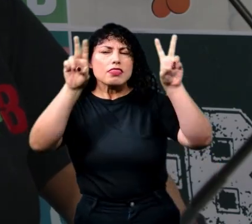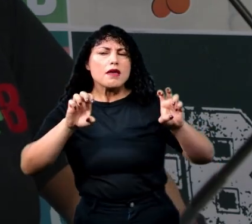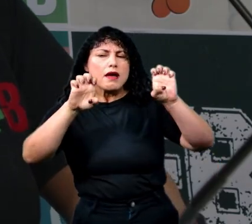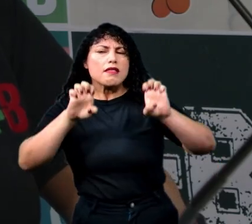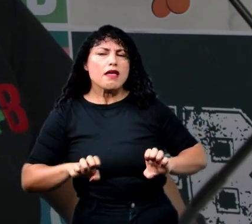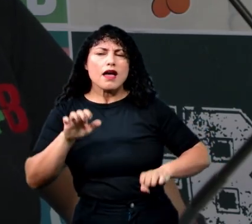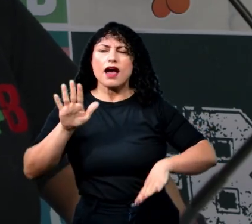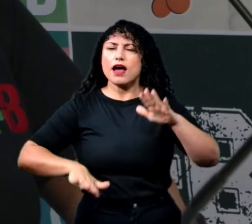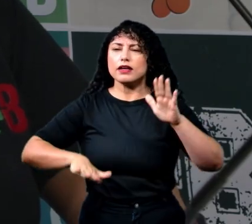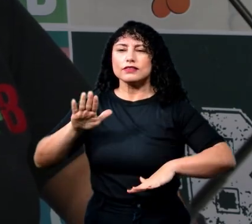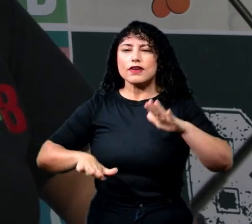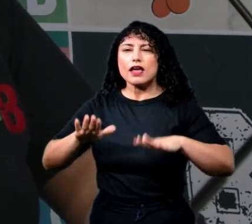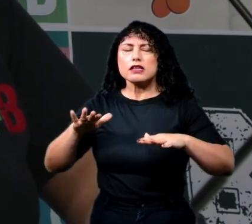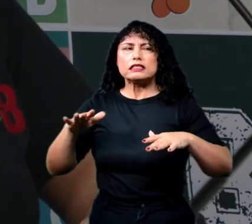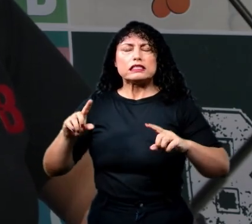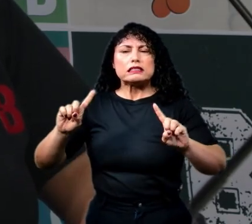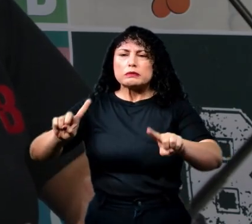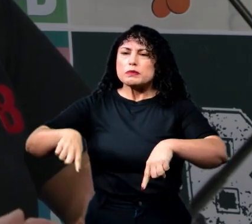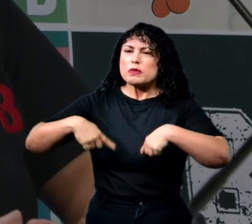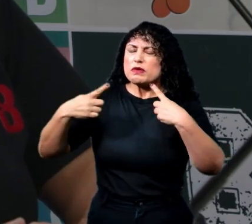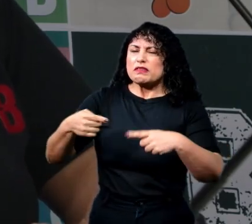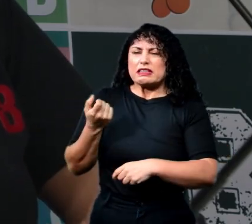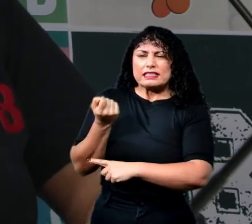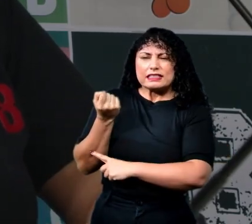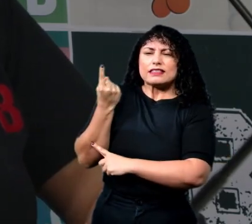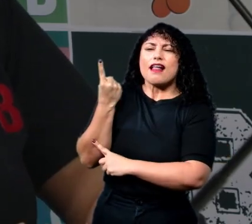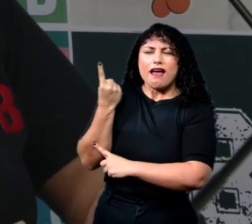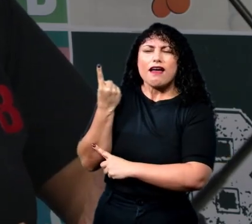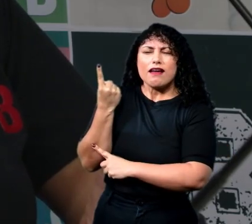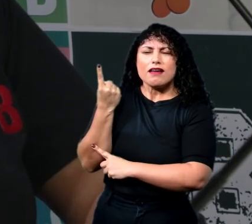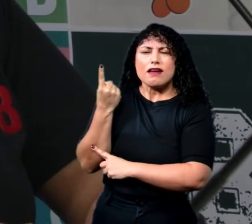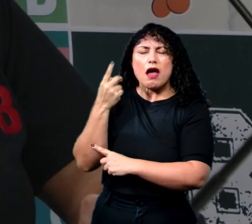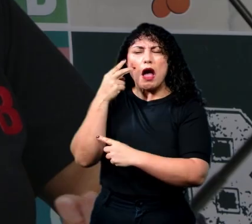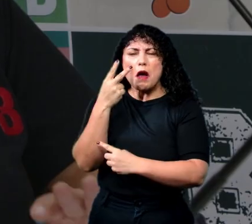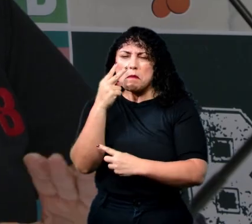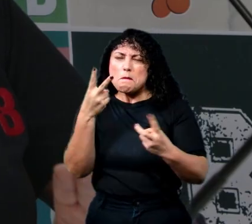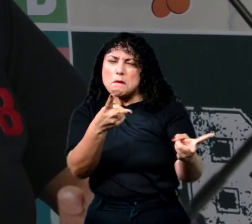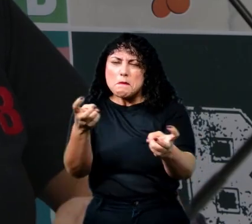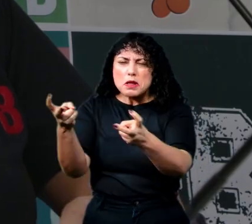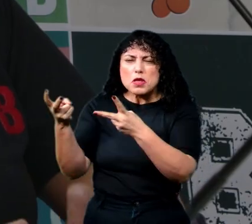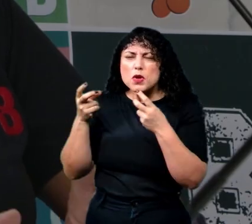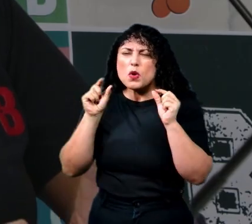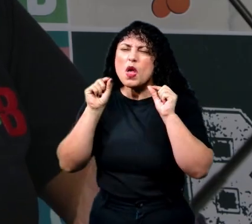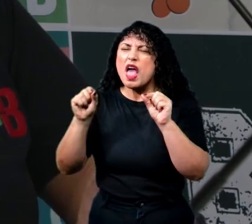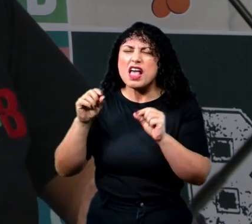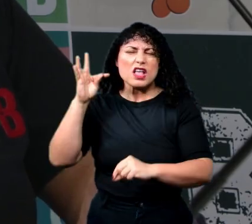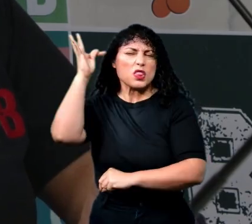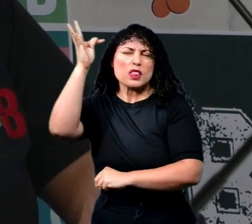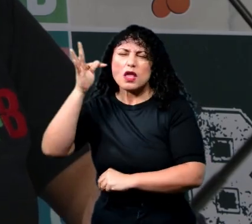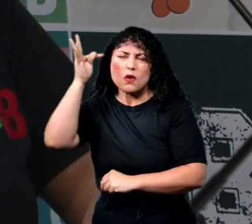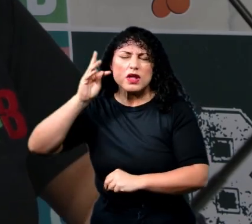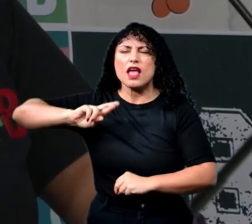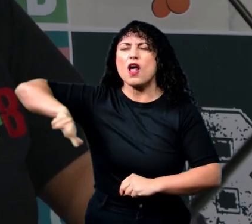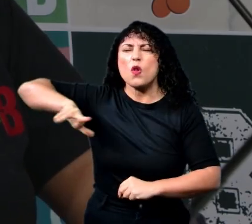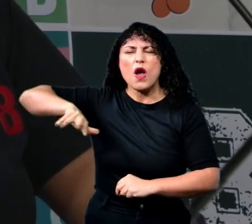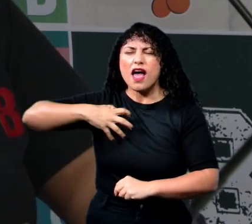vezes causa uma certa estranheza, né? Até mesmo uma visão assim, isso é teoria, não é bem assim,